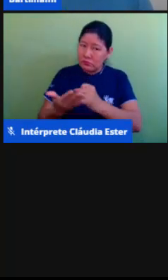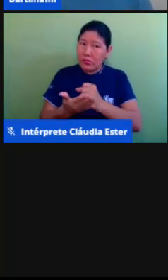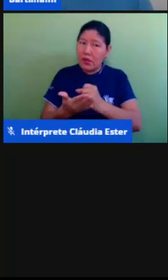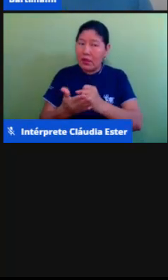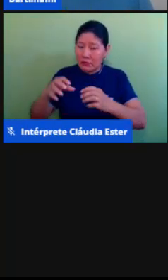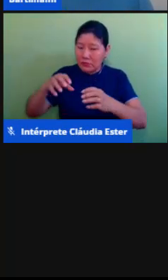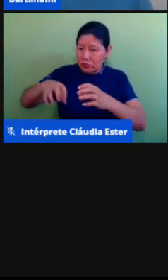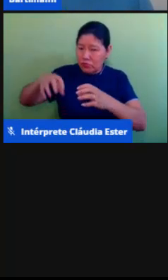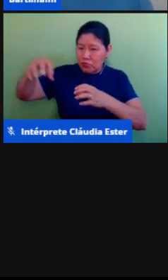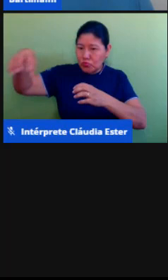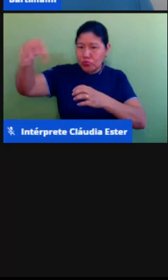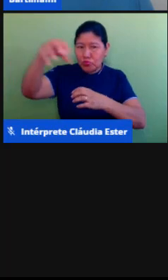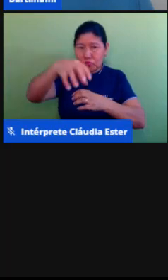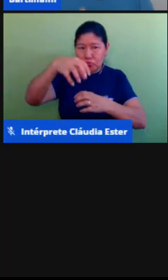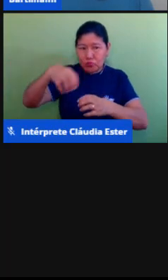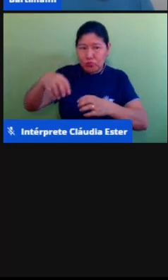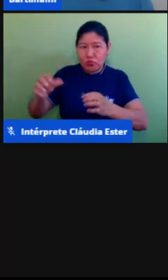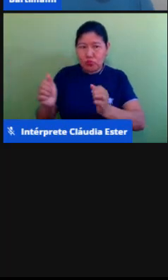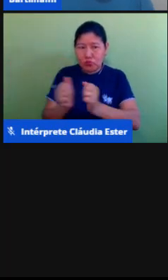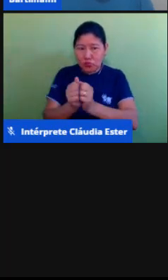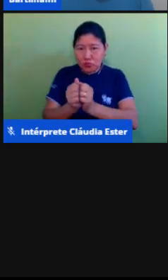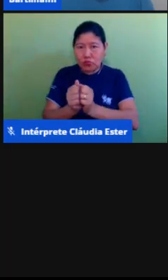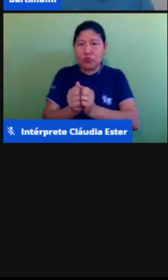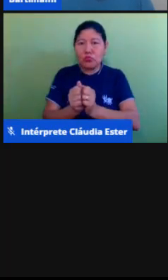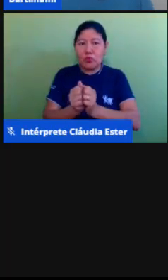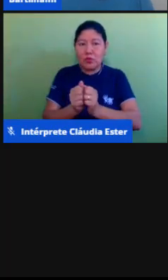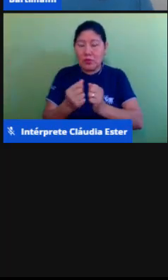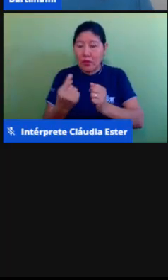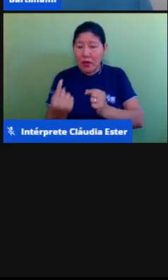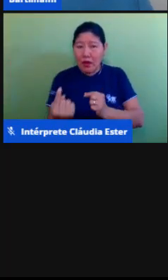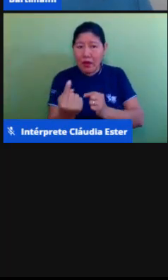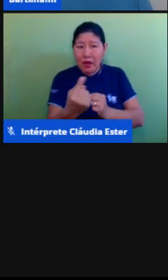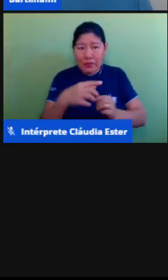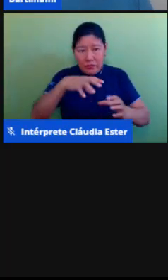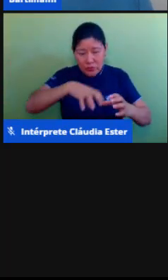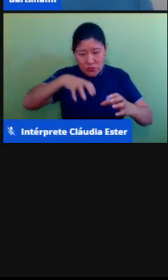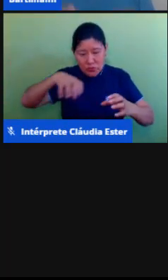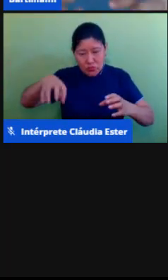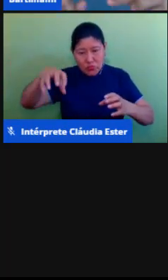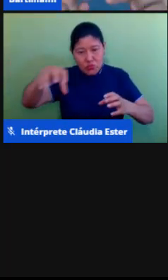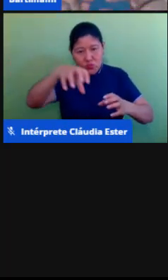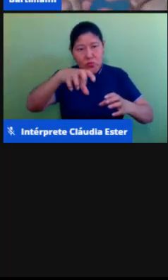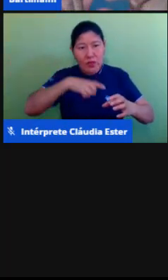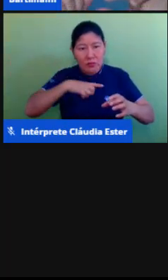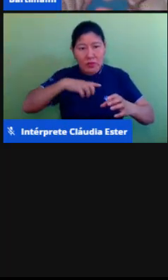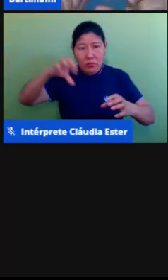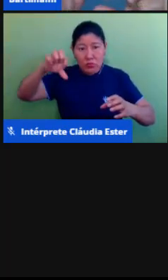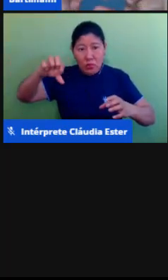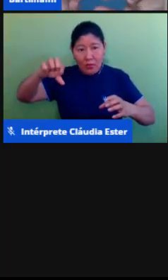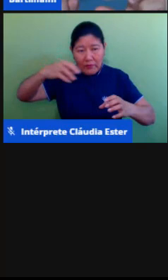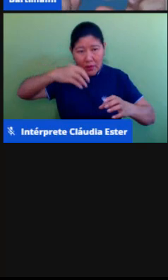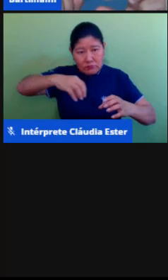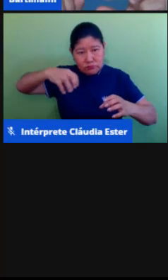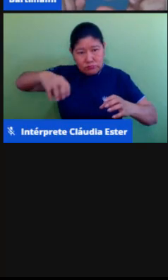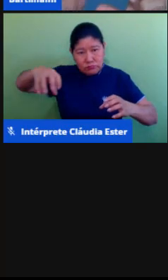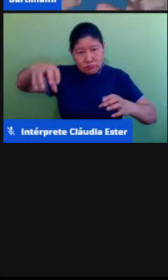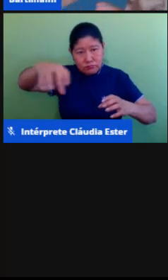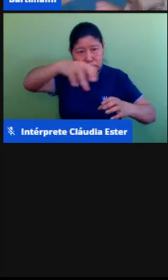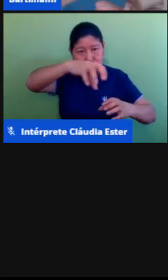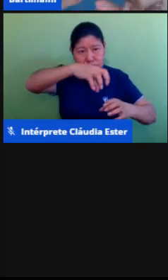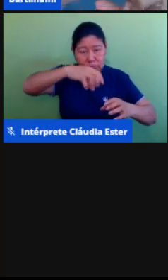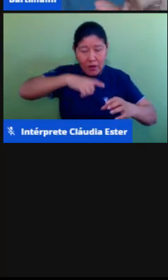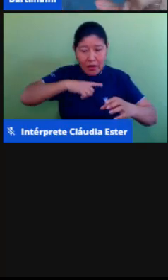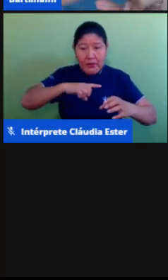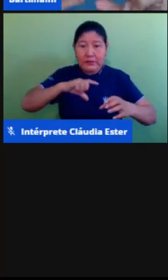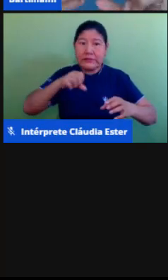vizinhos, para que fique claro, cada pixel ele tem 9 pixels vizinhos. Então, caso esse